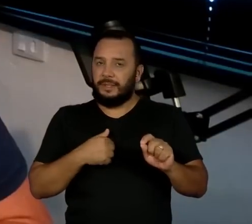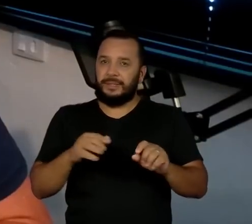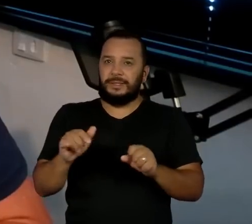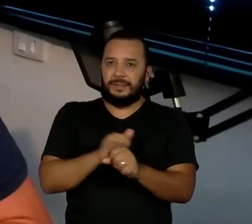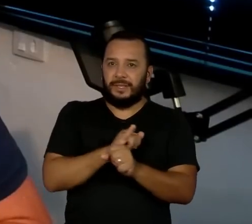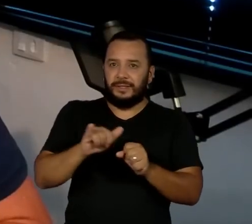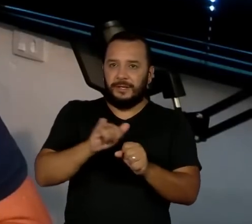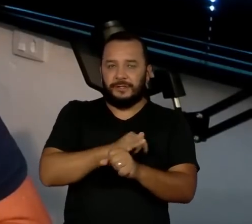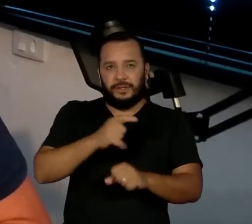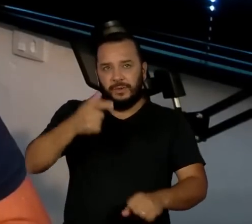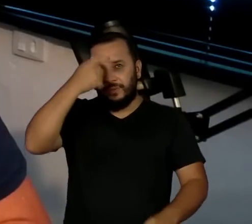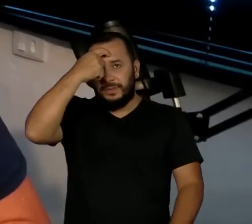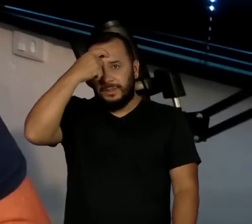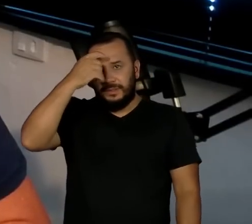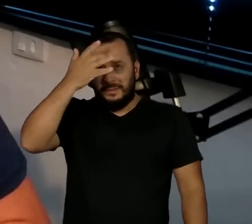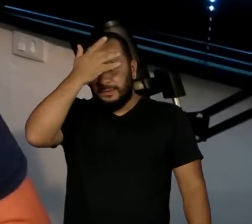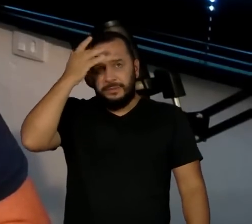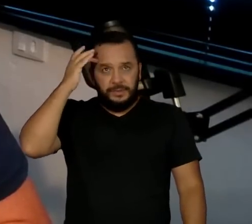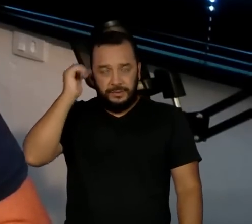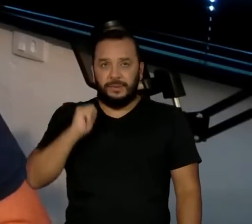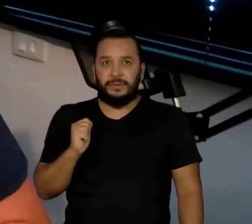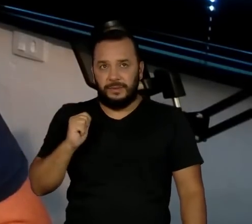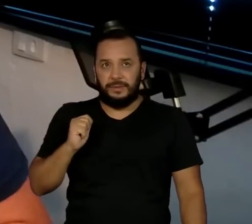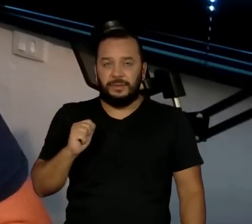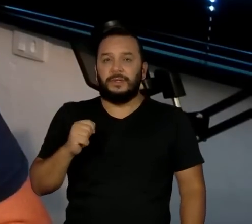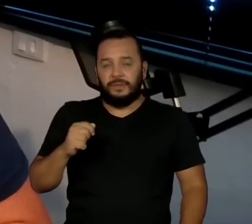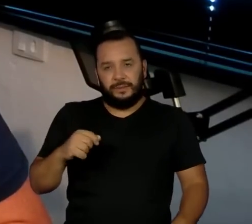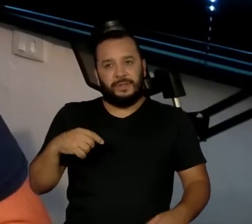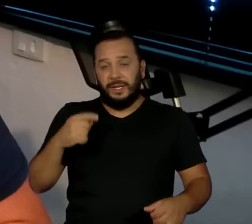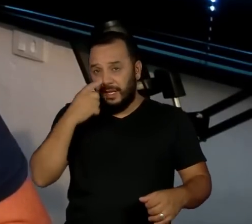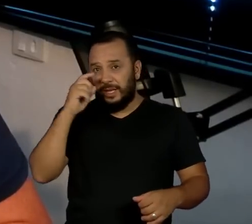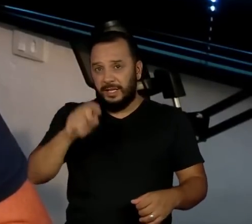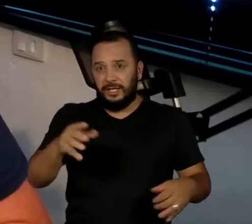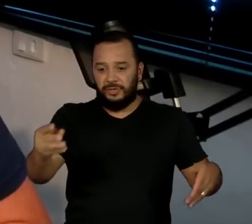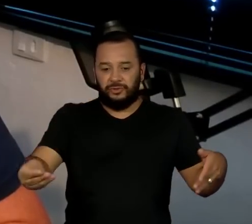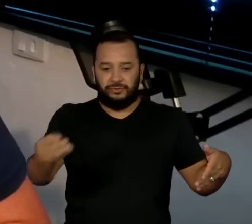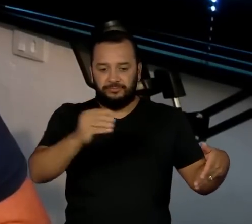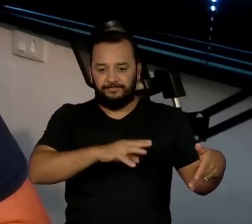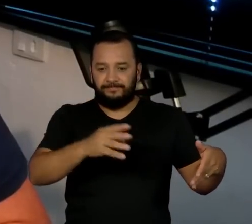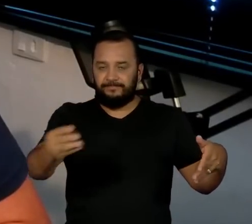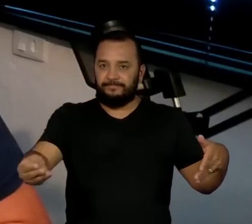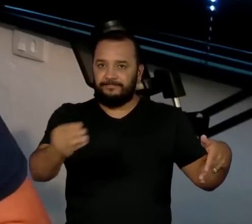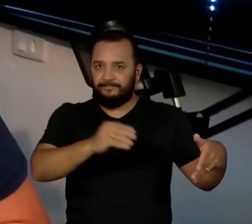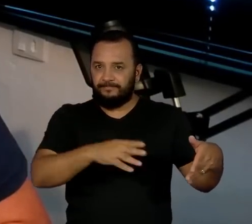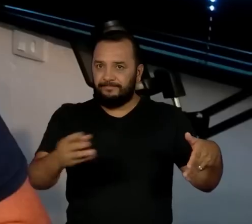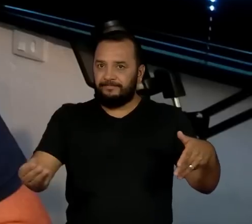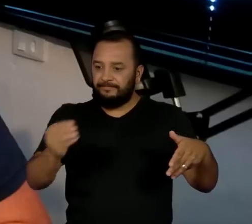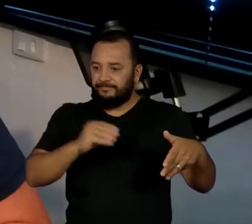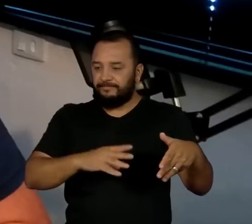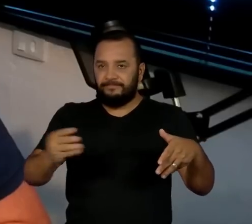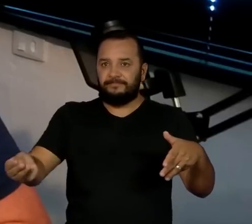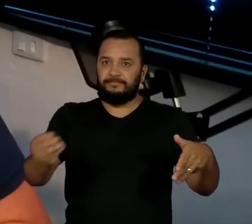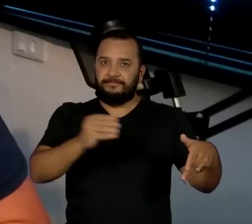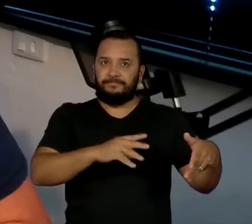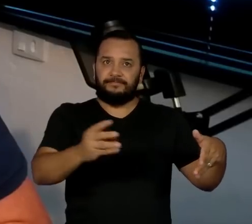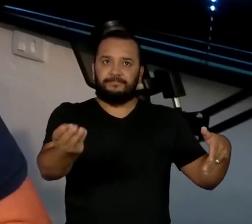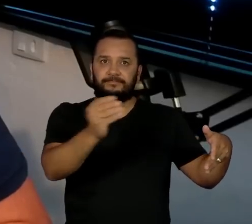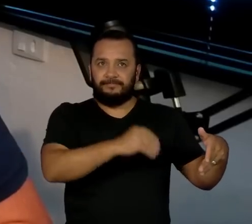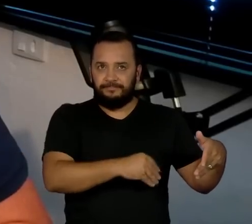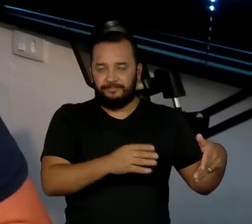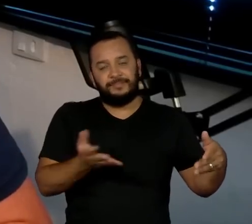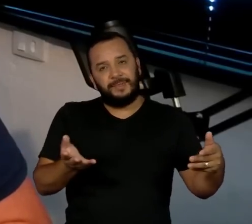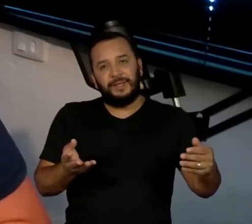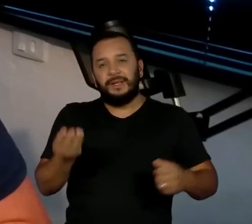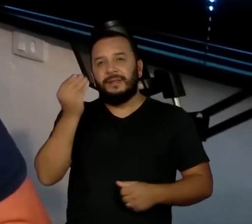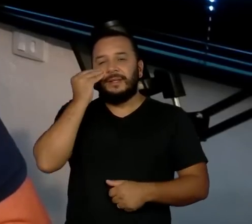conscientização. Então nós passamos a recolher o que estaria estragando a biologia marinha e tentar